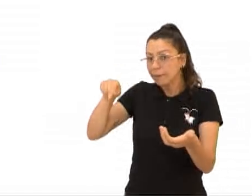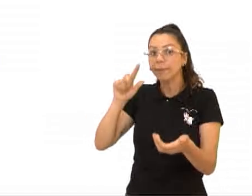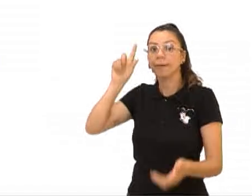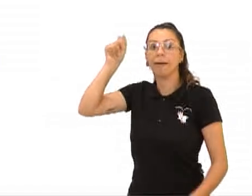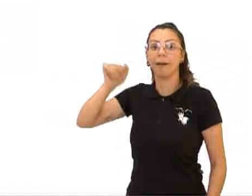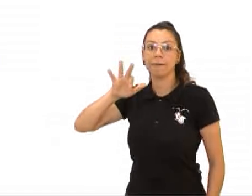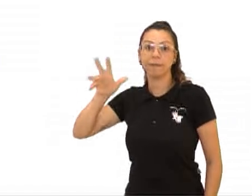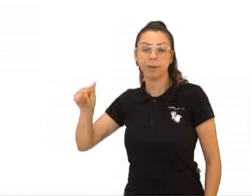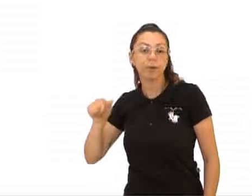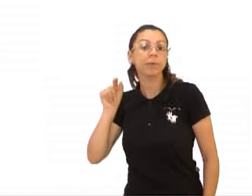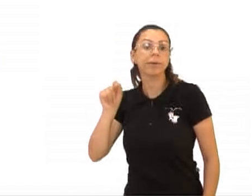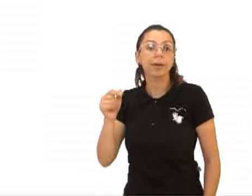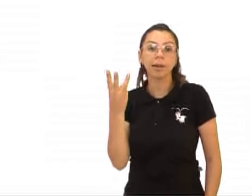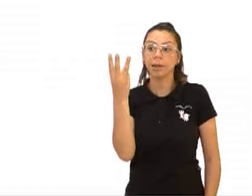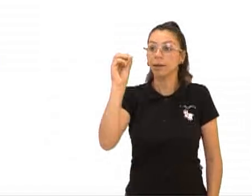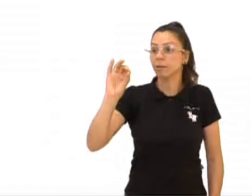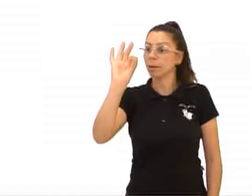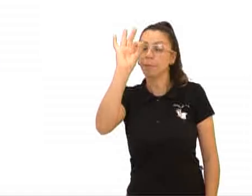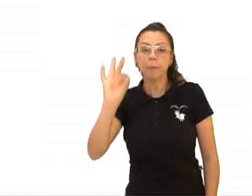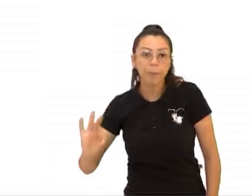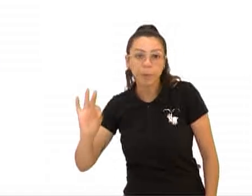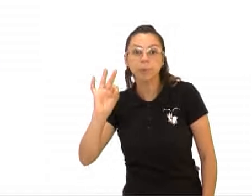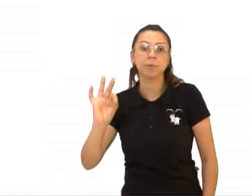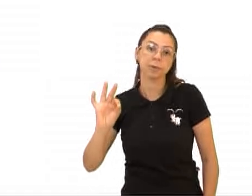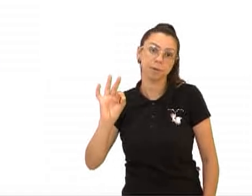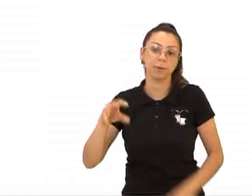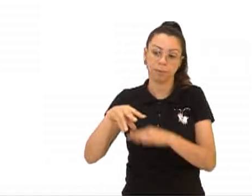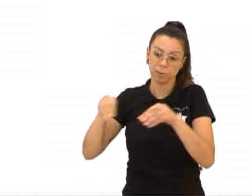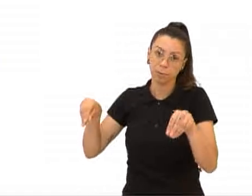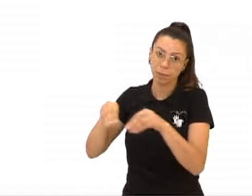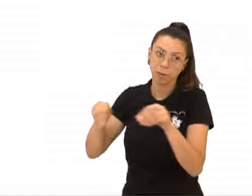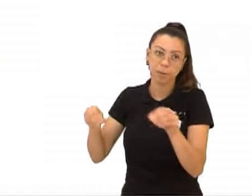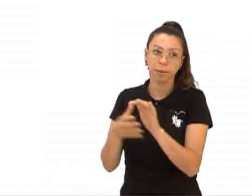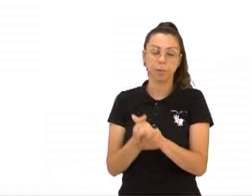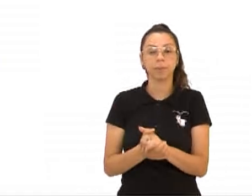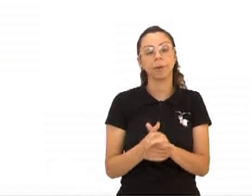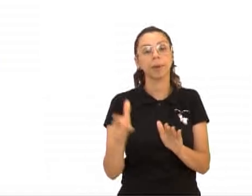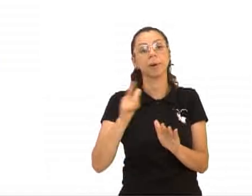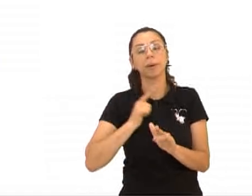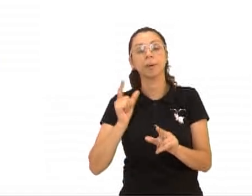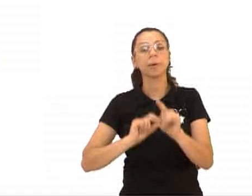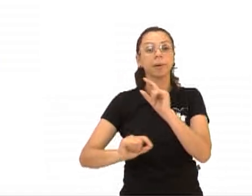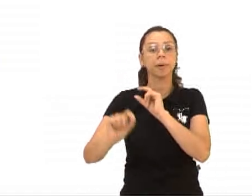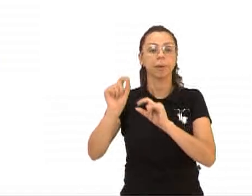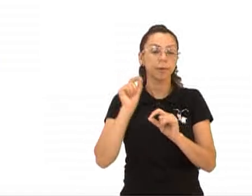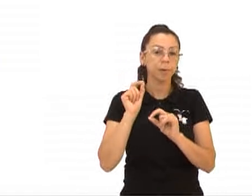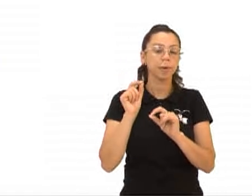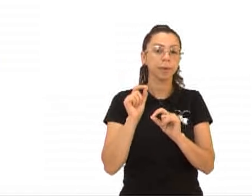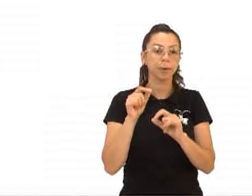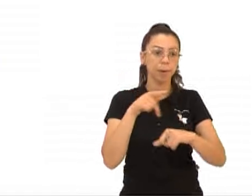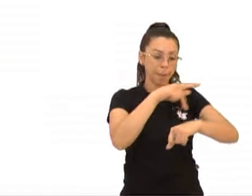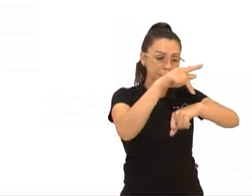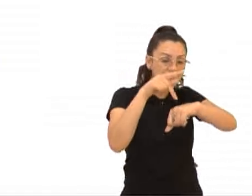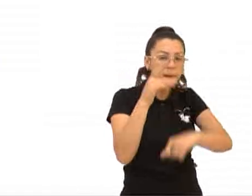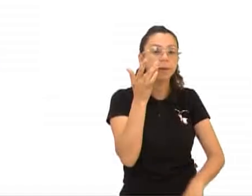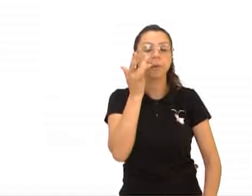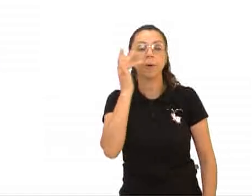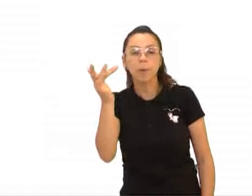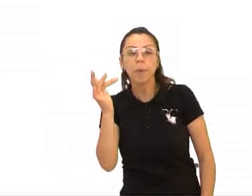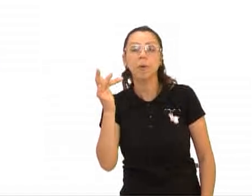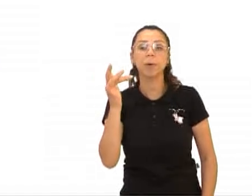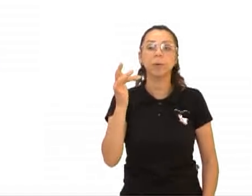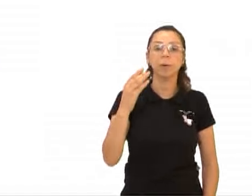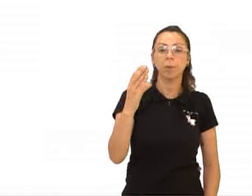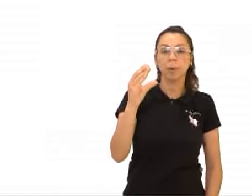reservas mundiais dos minerais. Destaque, olha o que eles têm aqui, na maioria dos países é ouro, diamante,